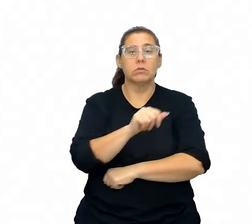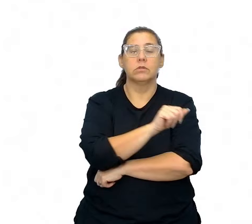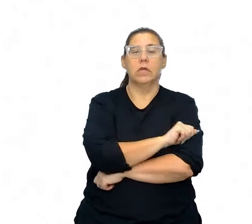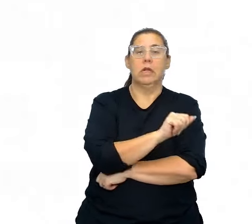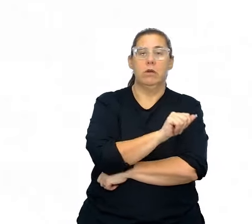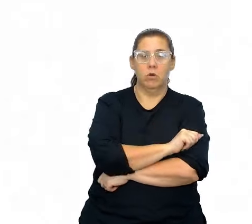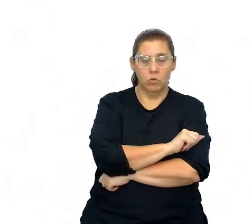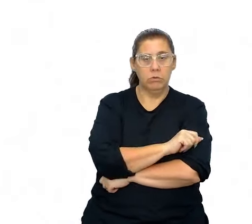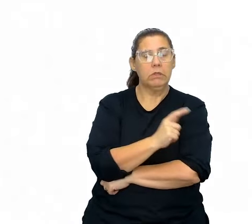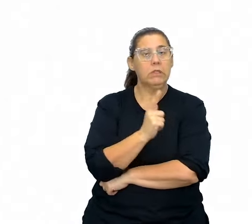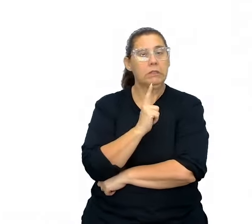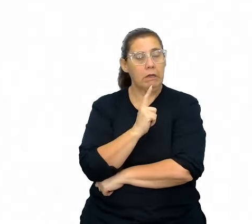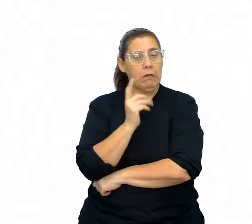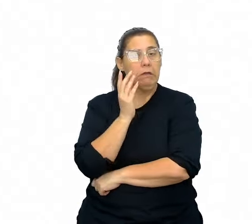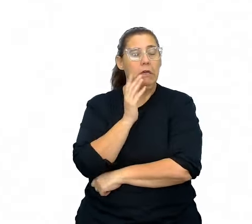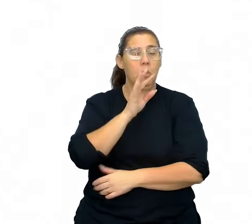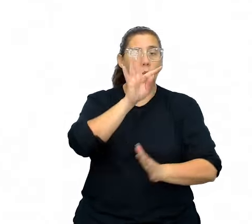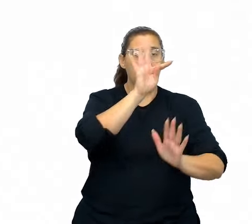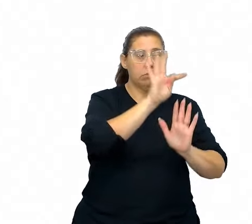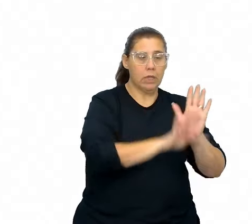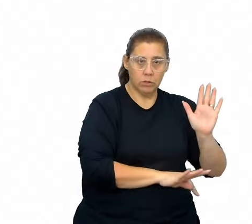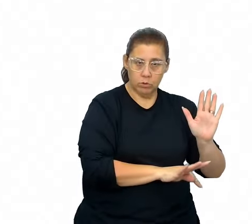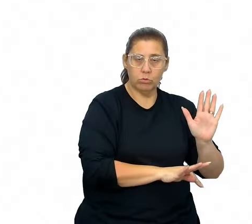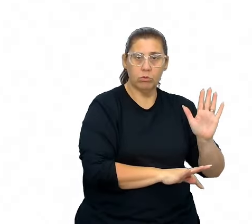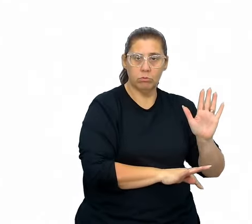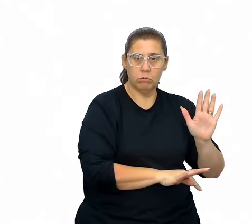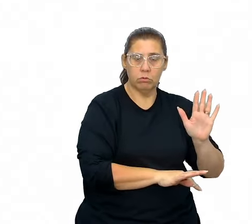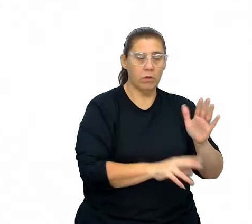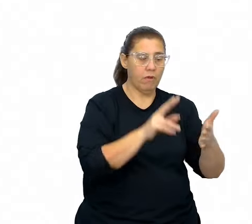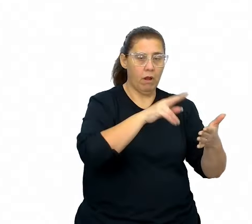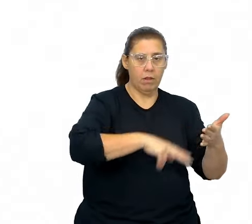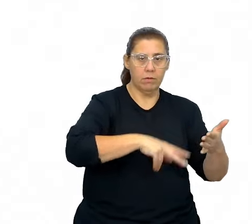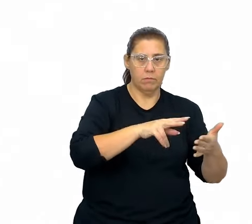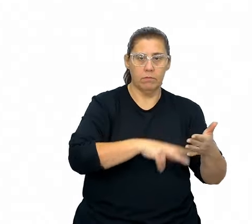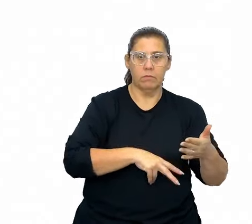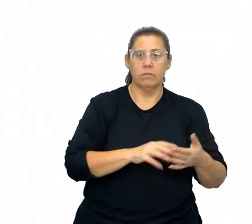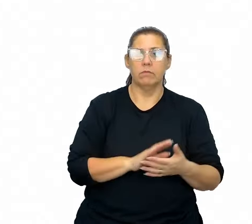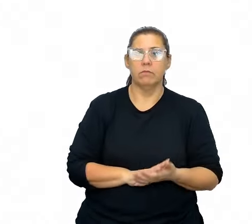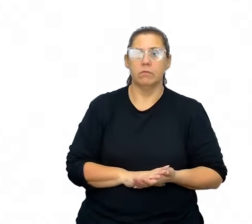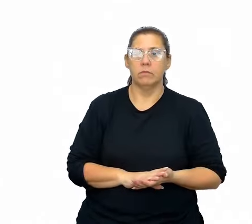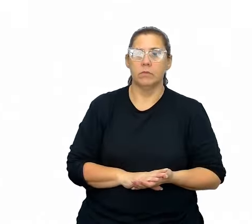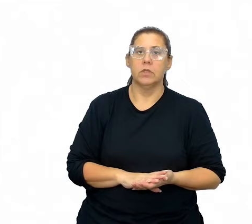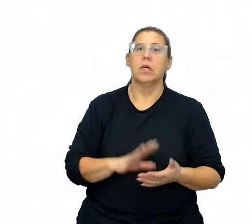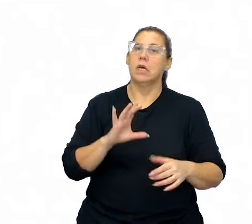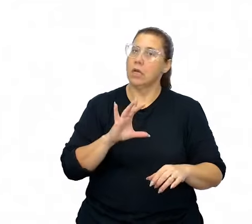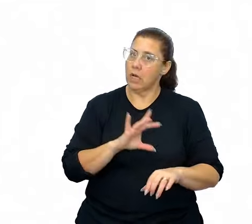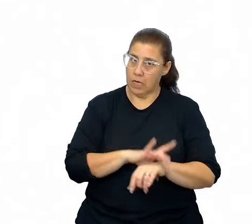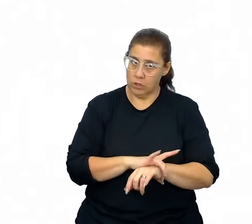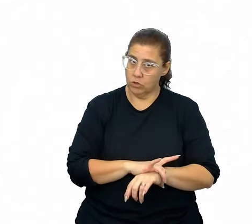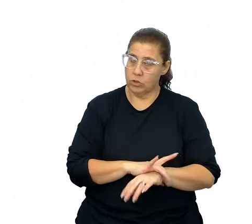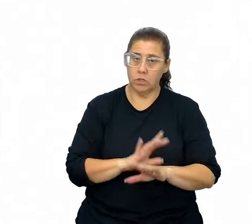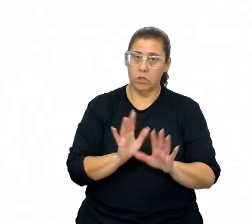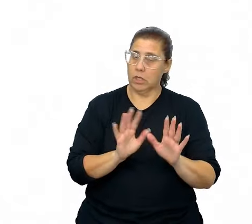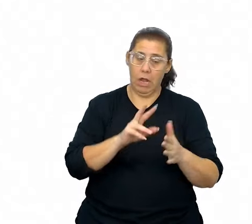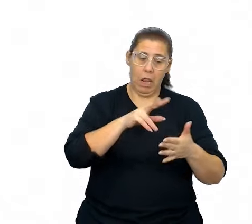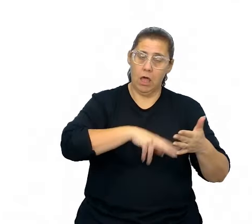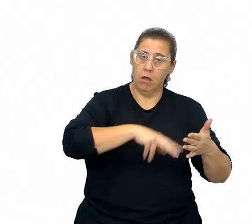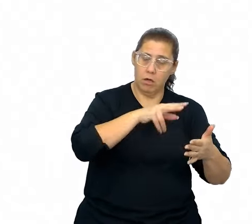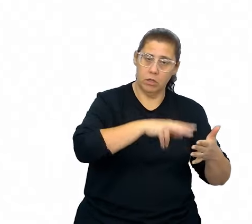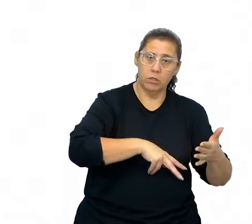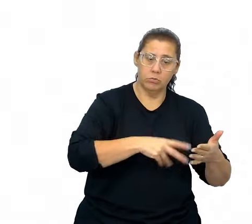estudantes terem em mãos o texto a ser lido. Isso não é garantia, né, da